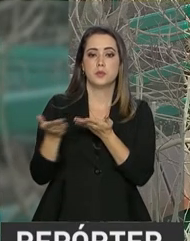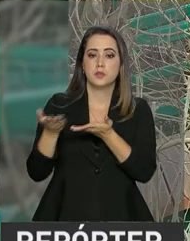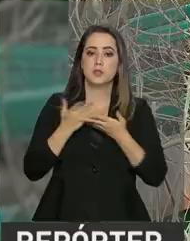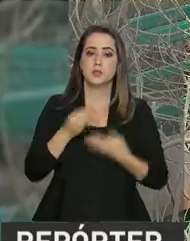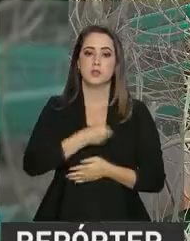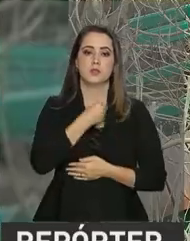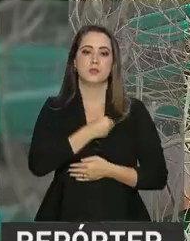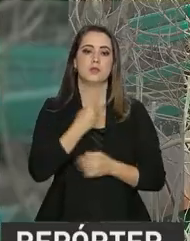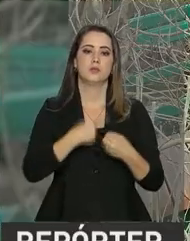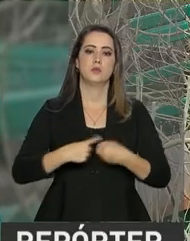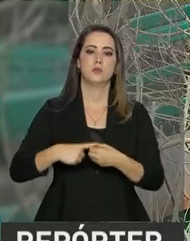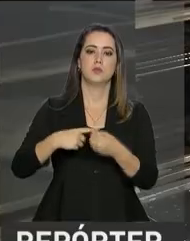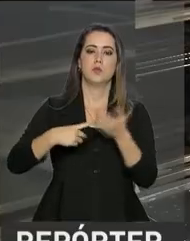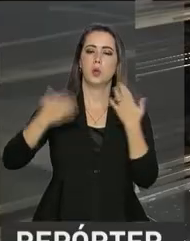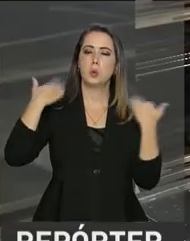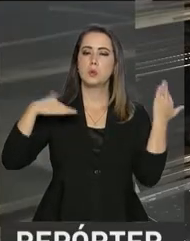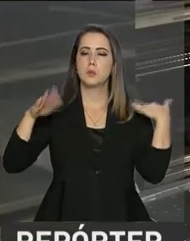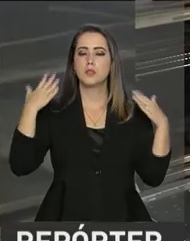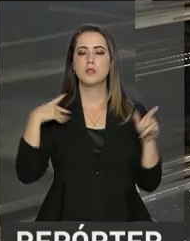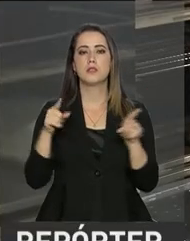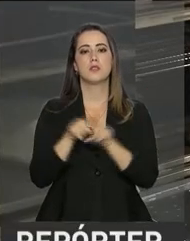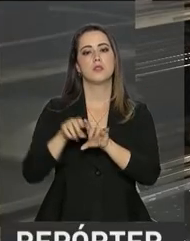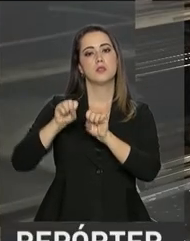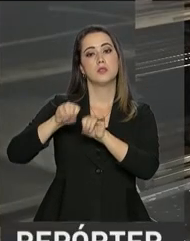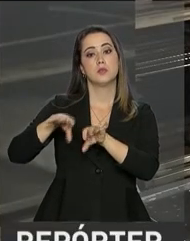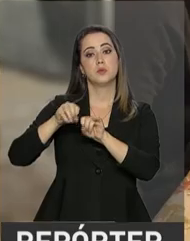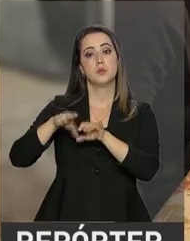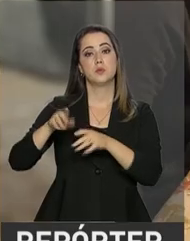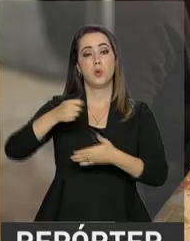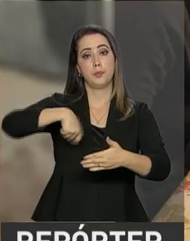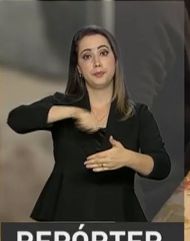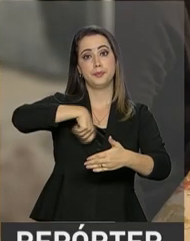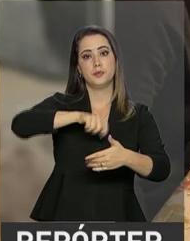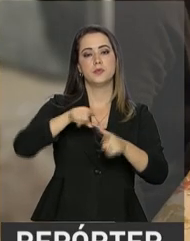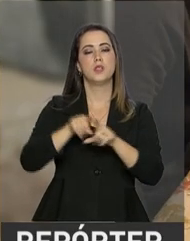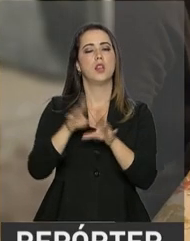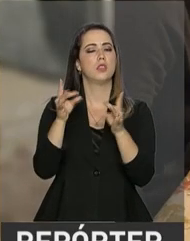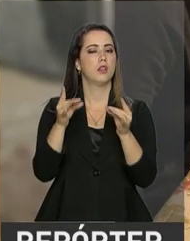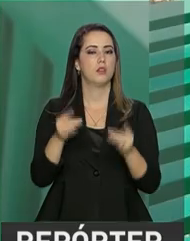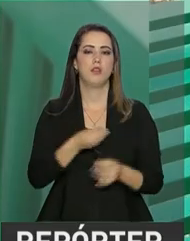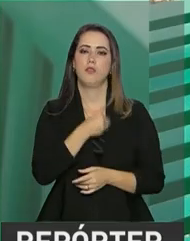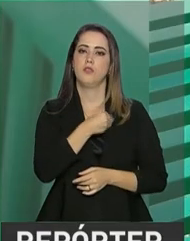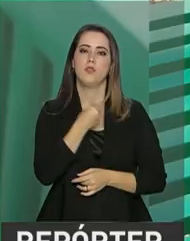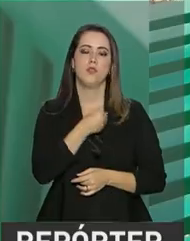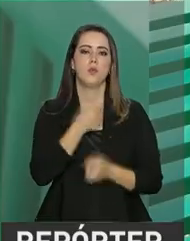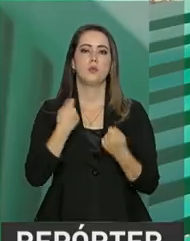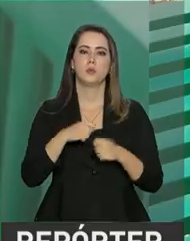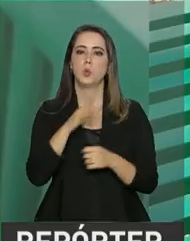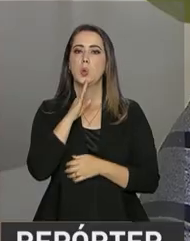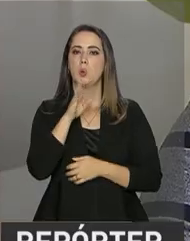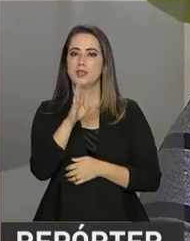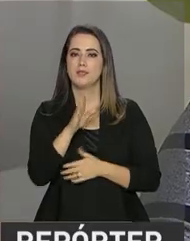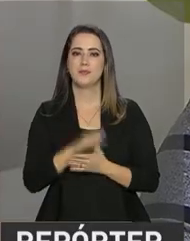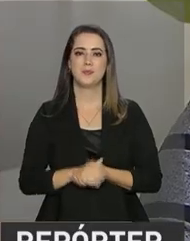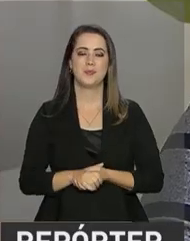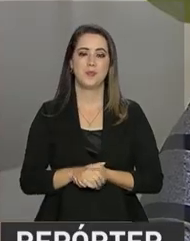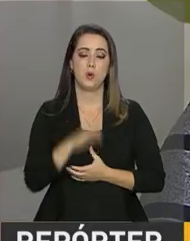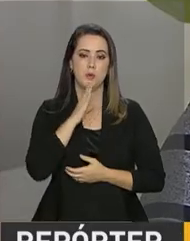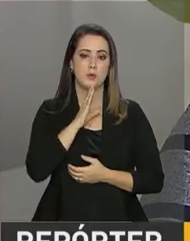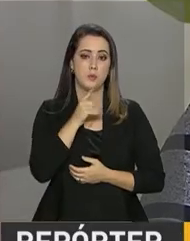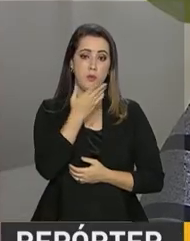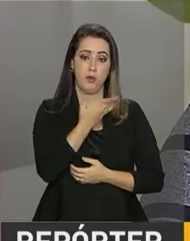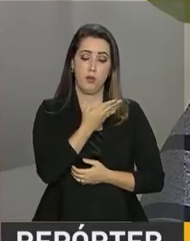na cidade dos passeios e até das aulas de gastronomia detalhes que só quem viveu lá pode conhecer e viver com o